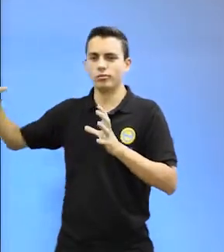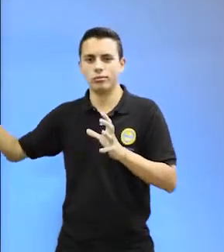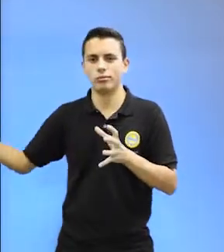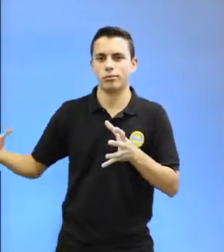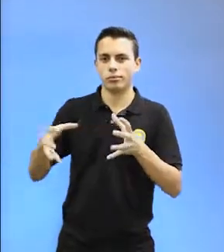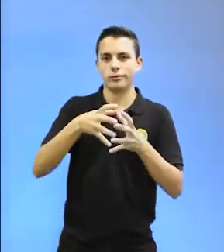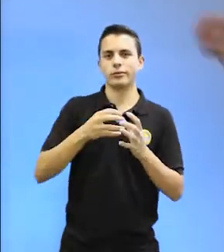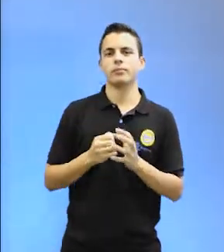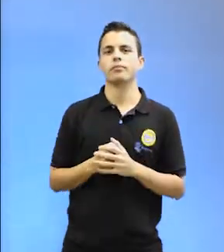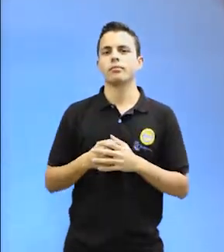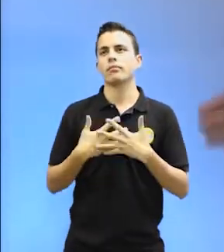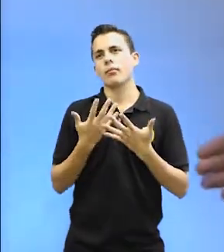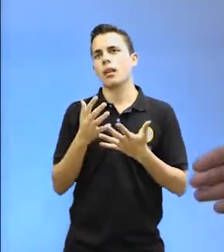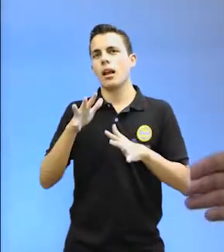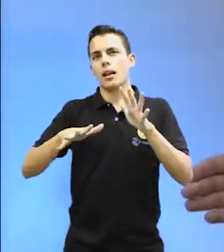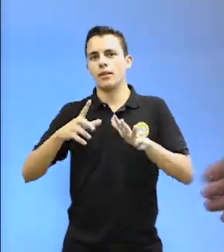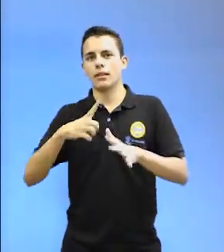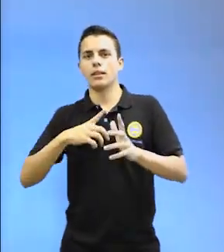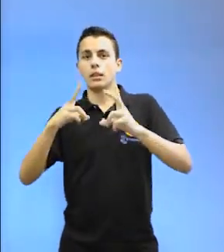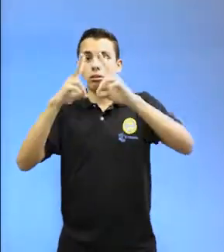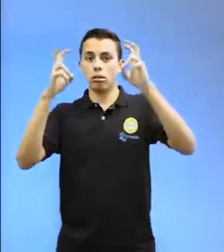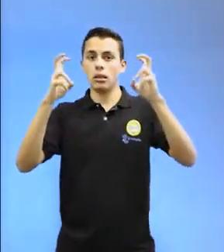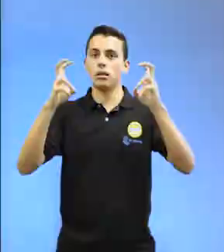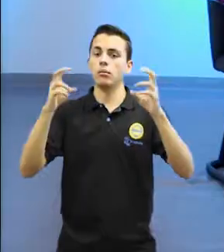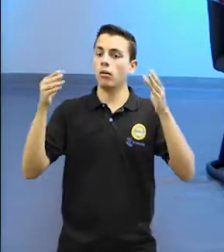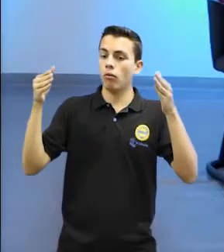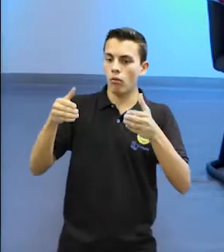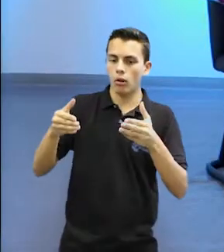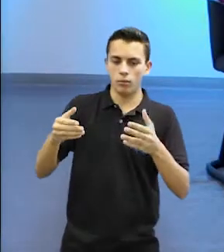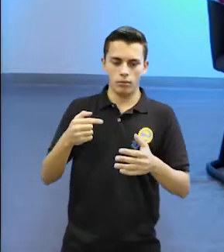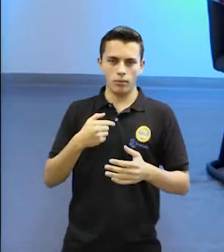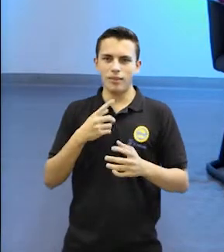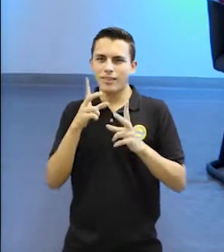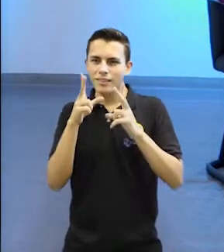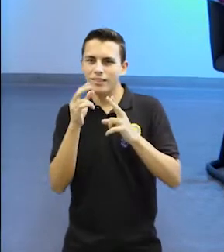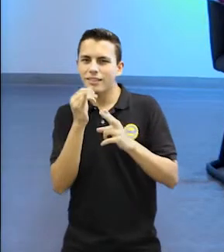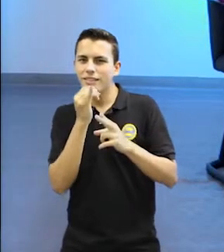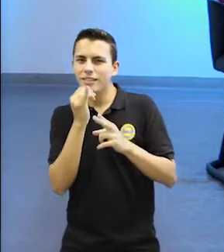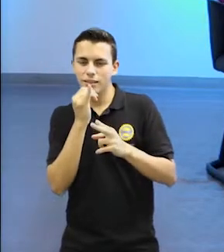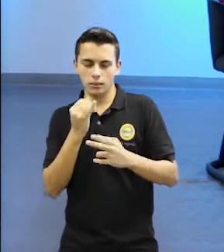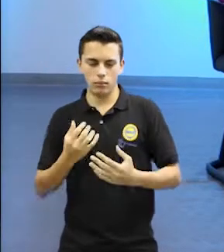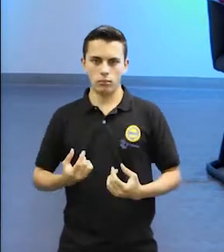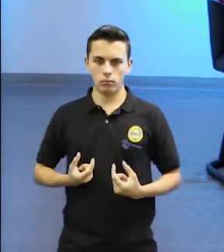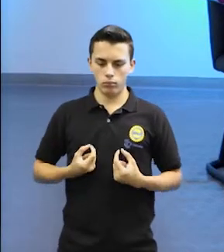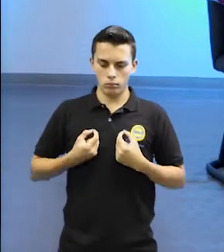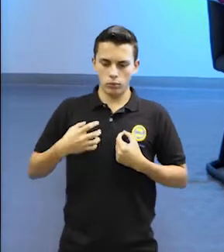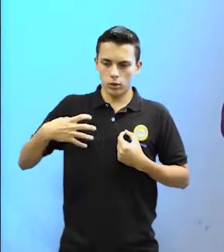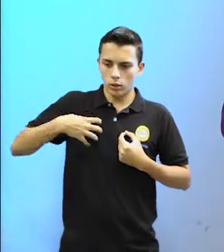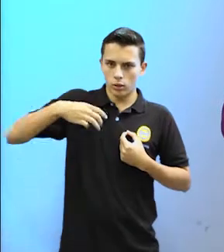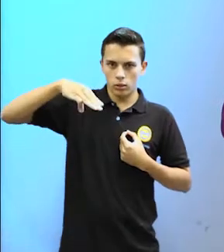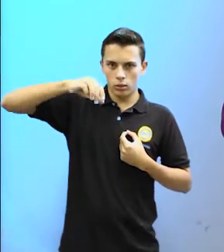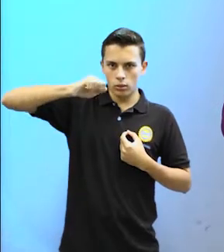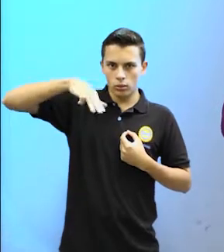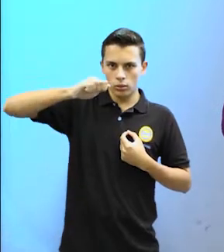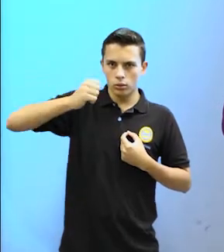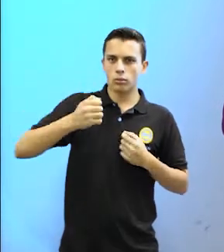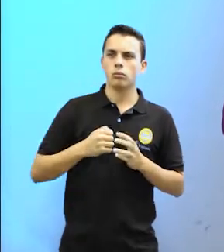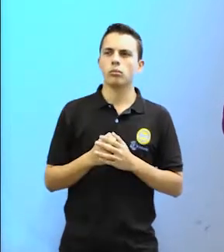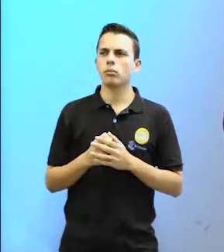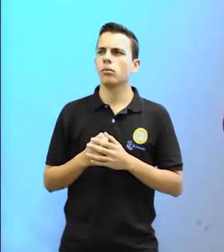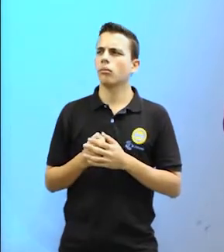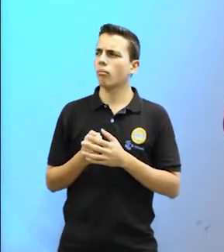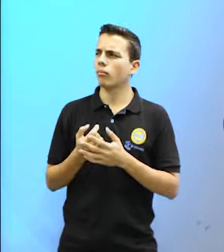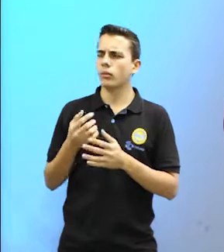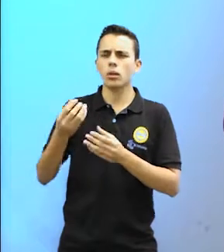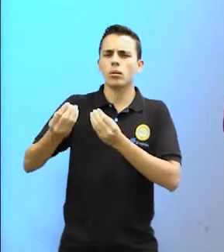muito pontuais, como o câncer de mama. Isso, agora vamos focar agora no câncer de mama. Câncer de como mama. É que foi essa ideia,